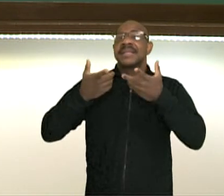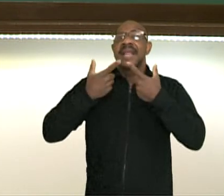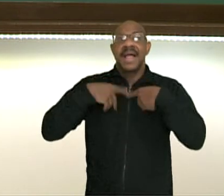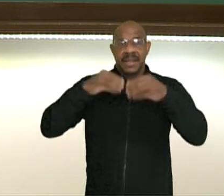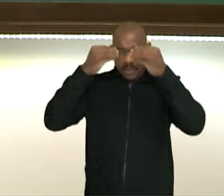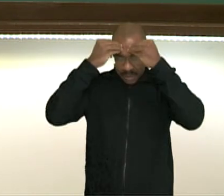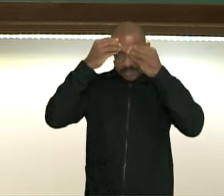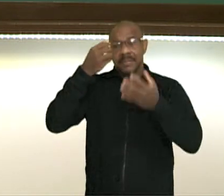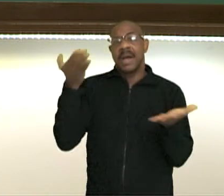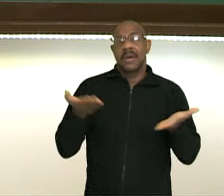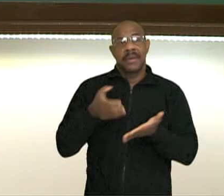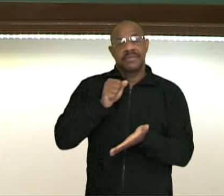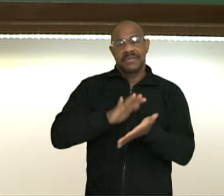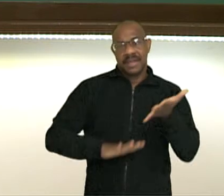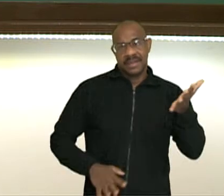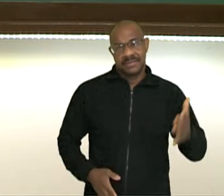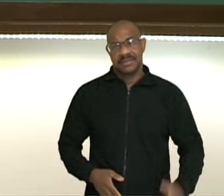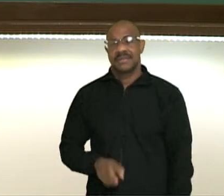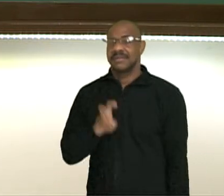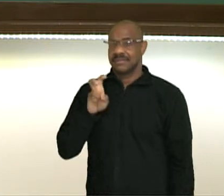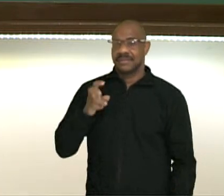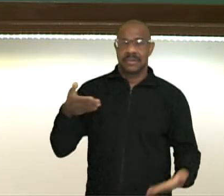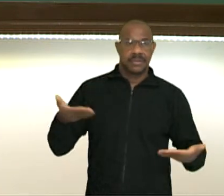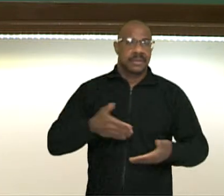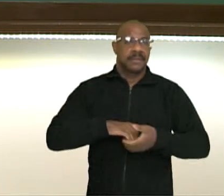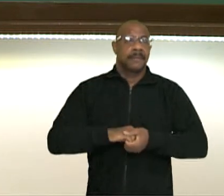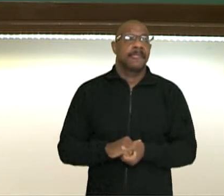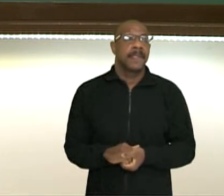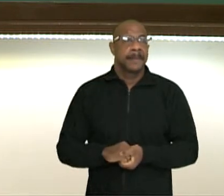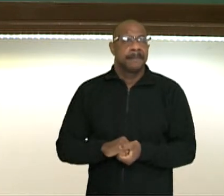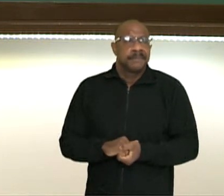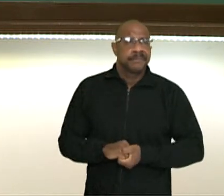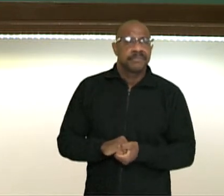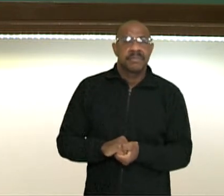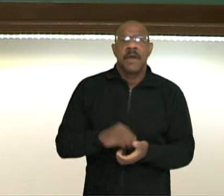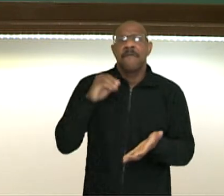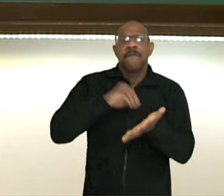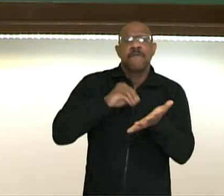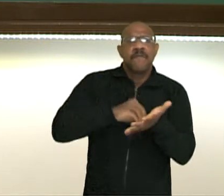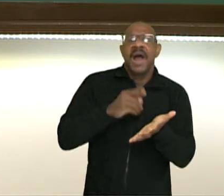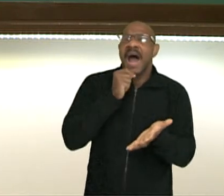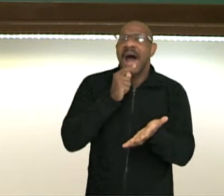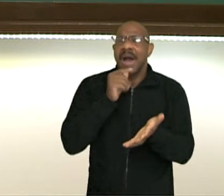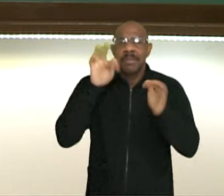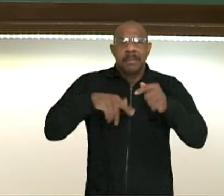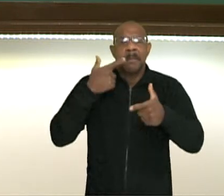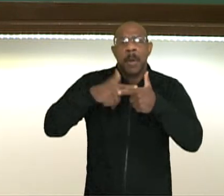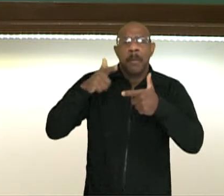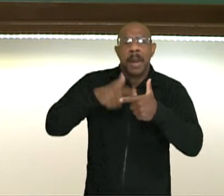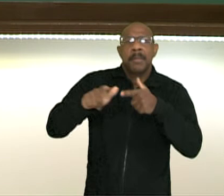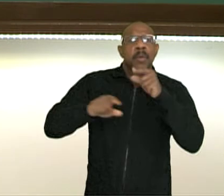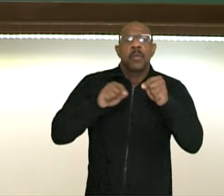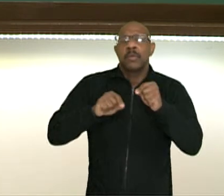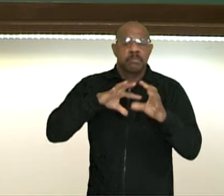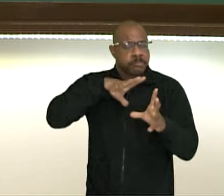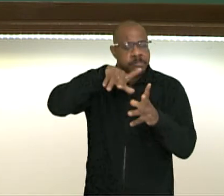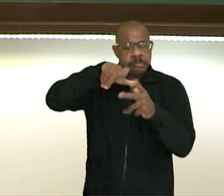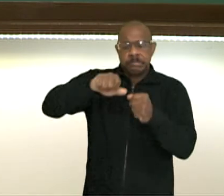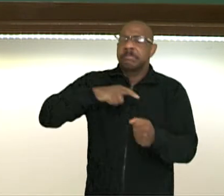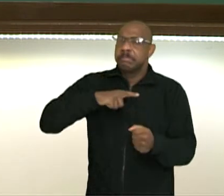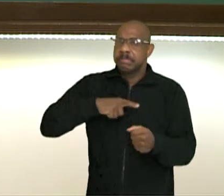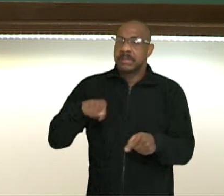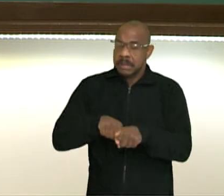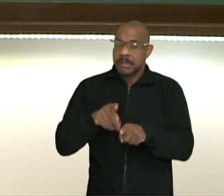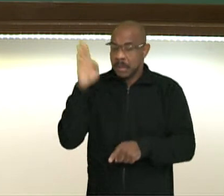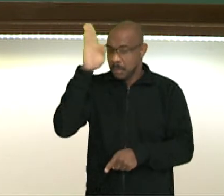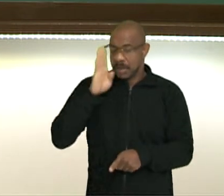Atividade 5, só para os seus olhos, é claro. A escassez de água é um problema que se agrava em todo mundo, inclusive no